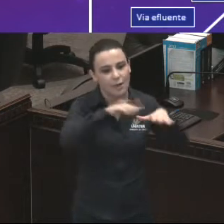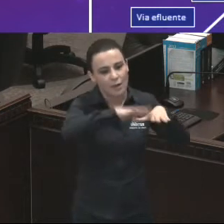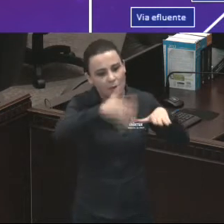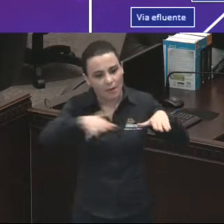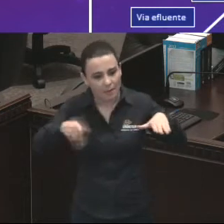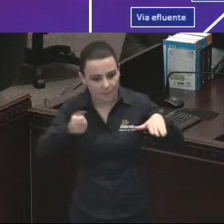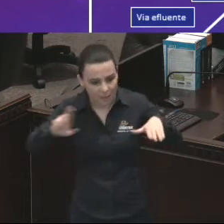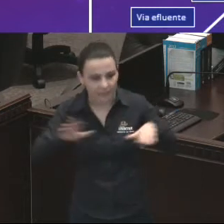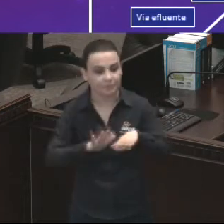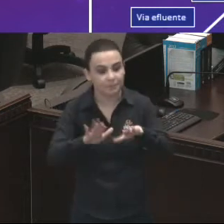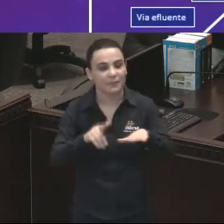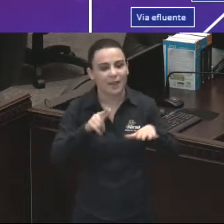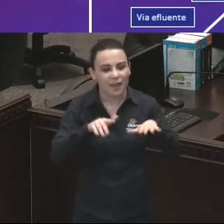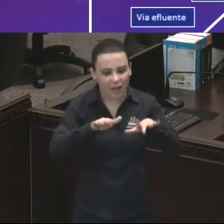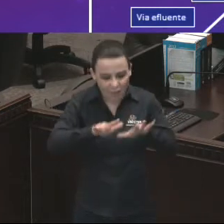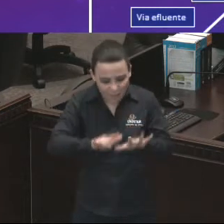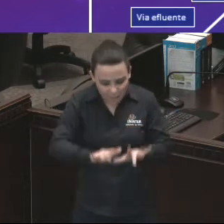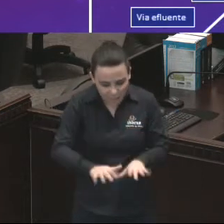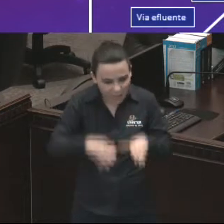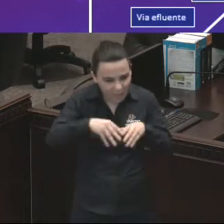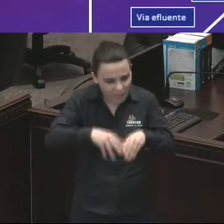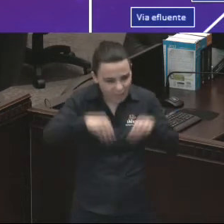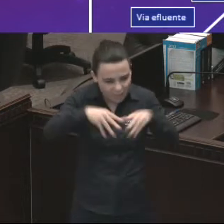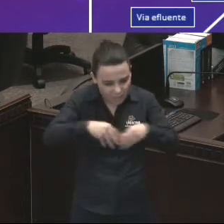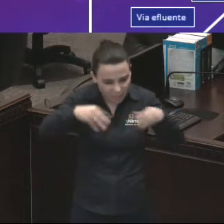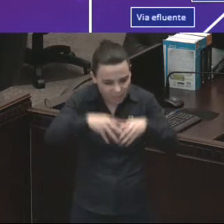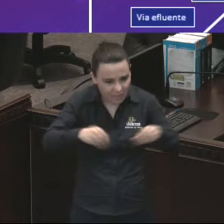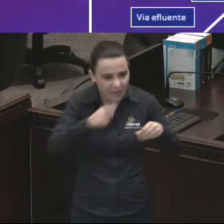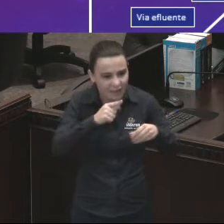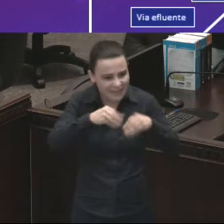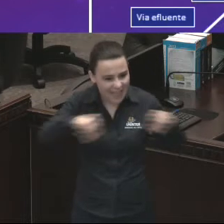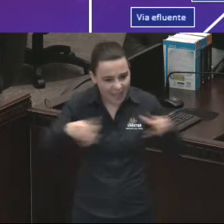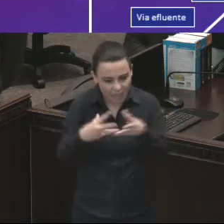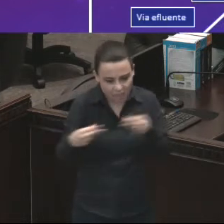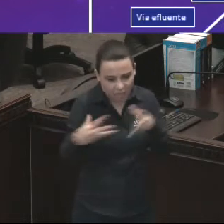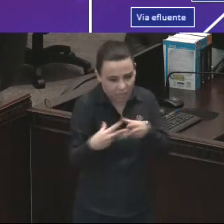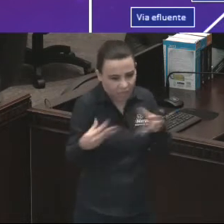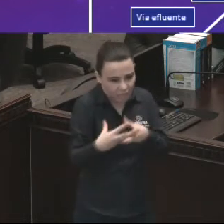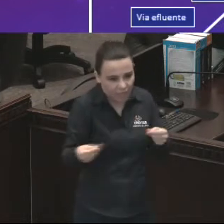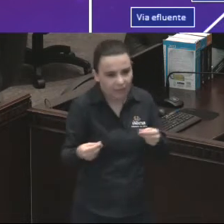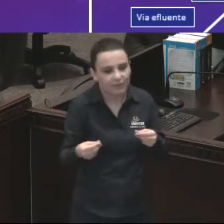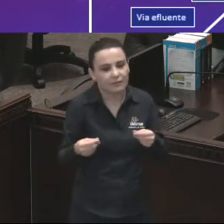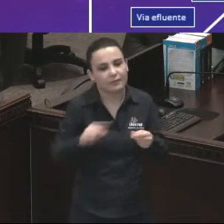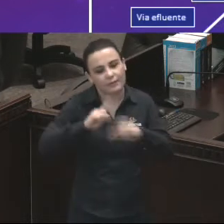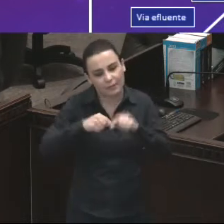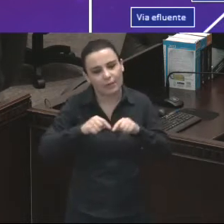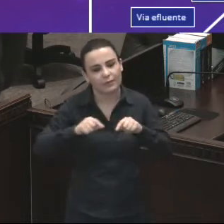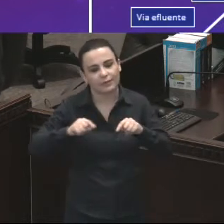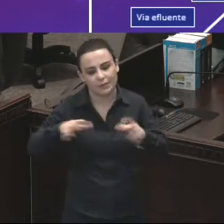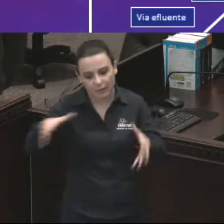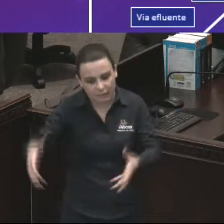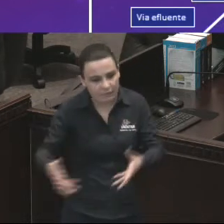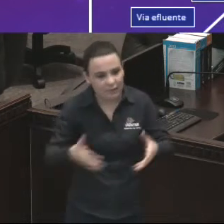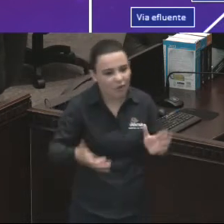aterro sanitário, que depois acaba chegando também na água de superfície. Na medicina veterinária, as águas residuais ou